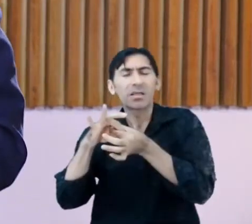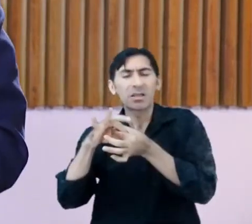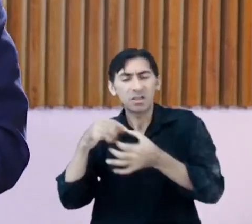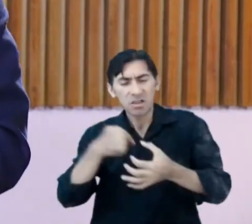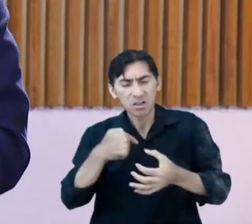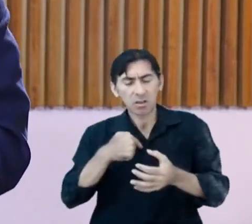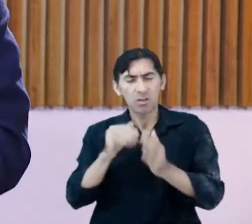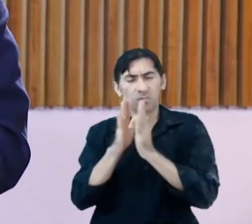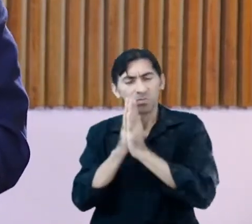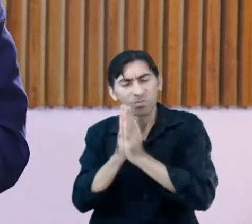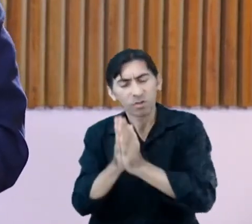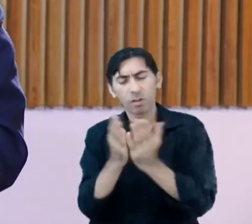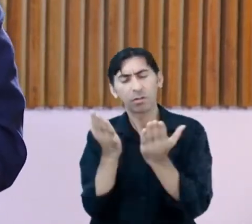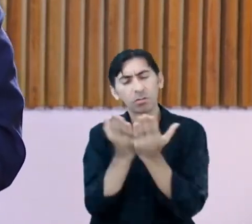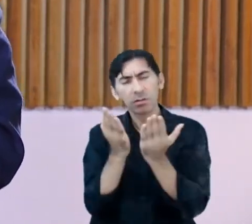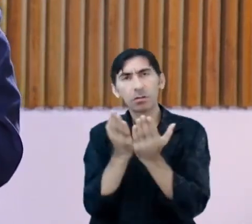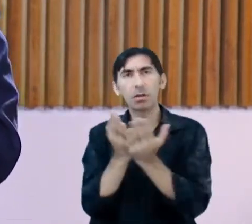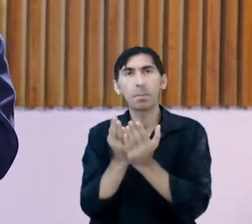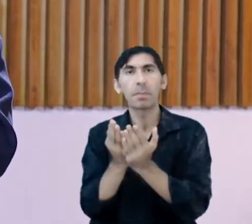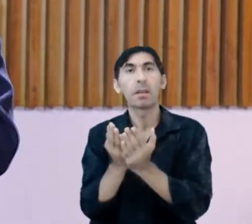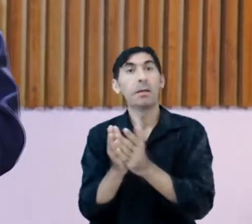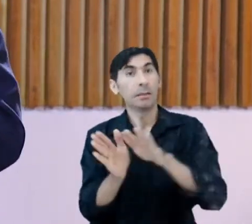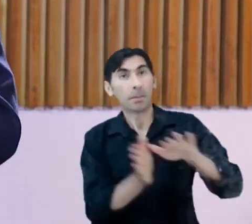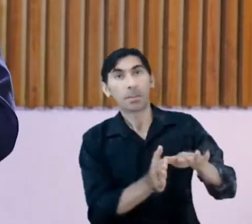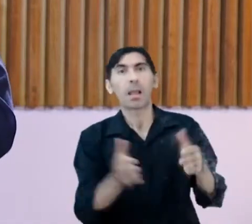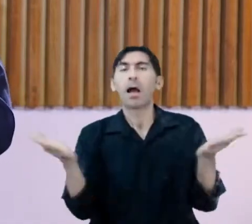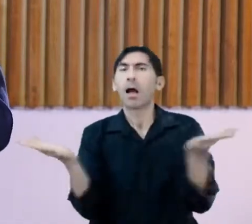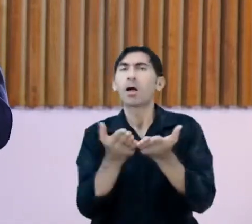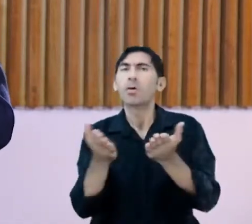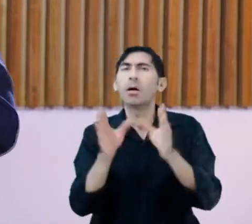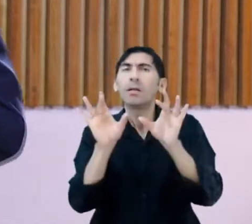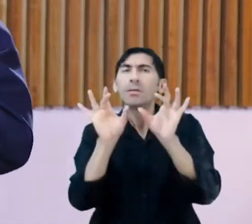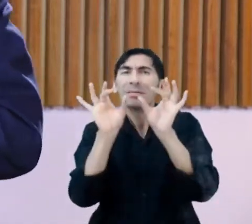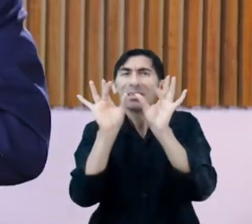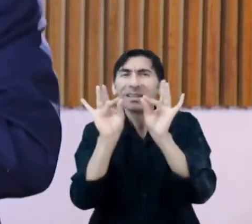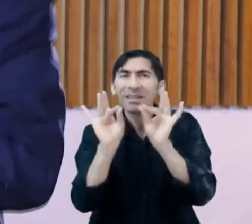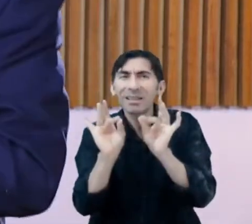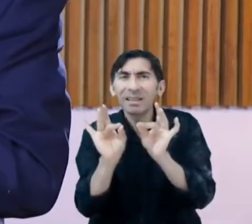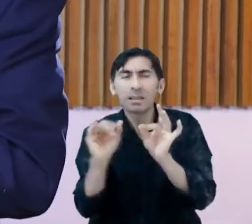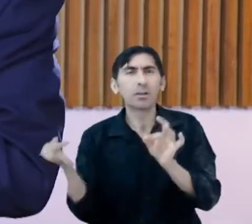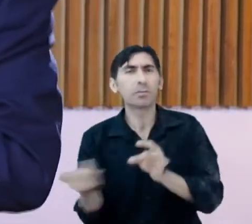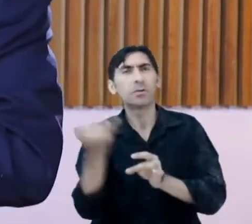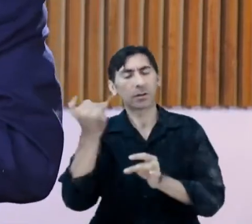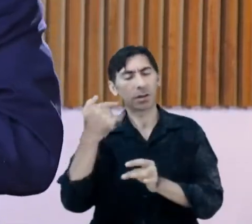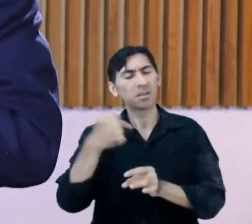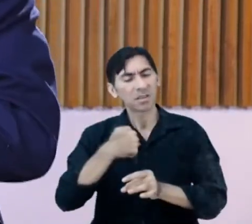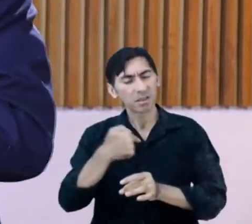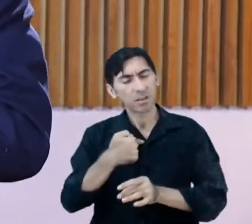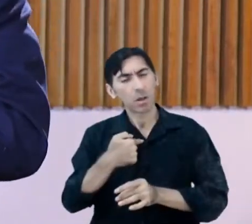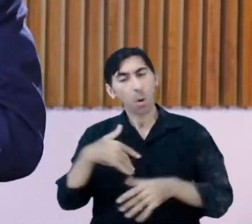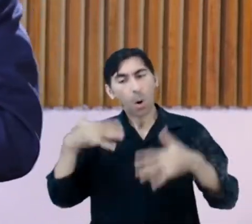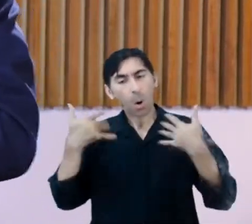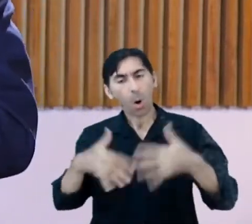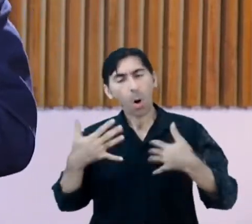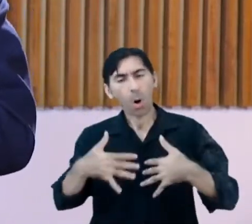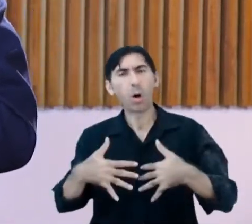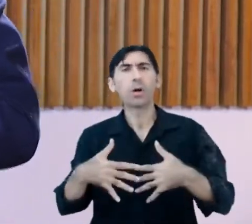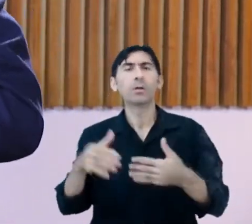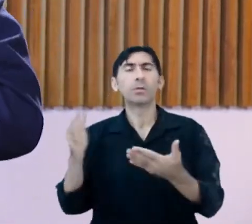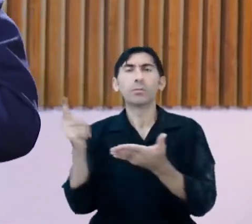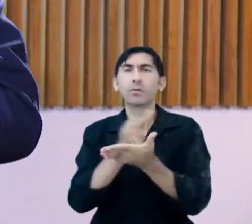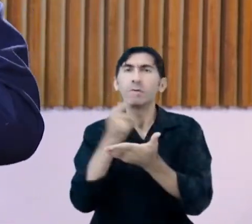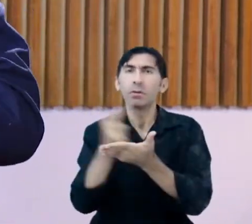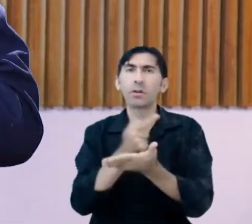palavra. Agora, um outro detalhe importante, irmãos, que me impressionou muito. No livro Desejado de Todas as Nações, página